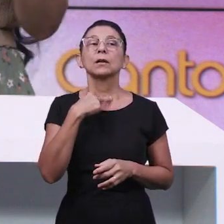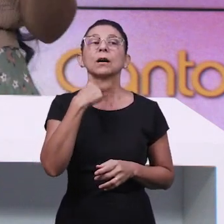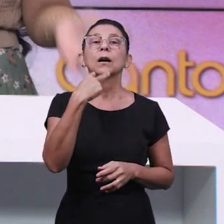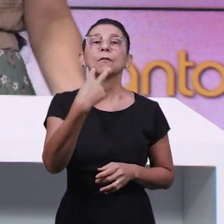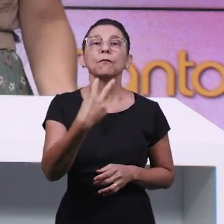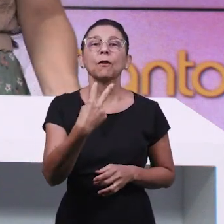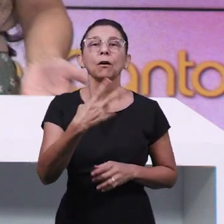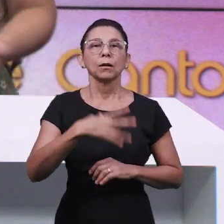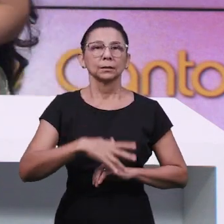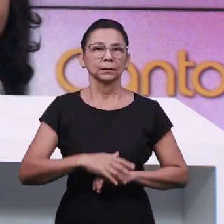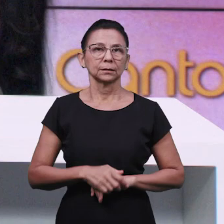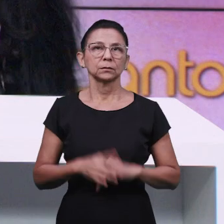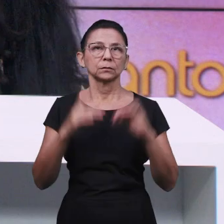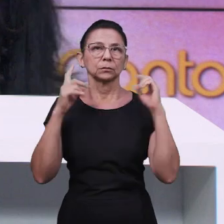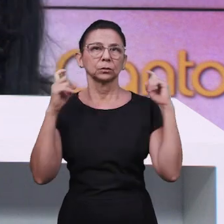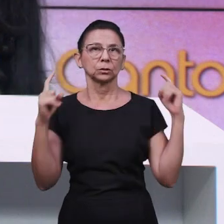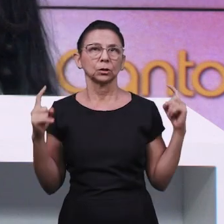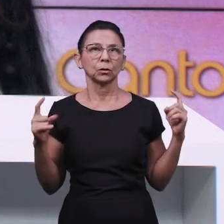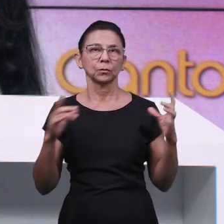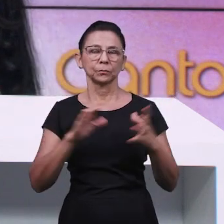funciona isolado.